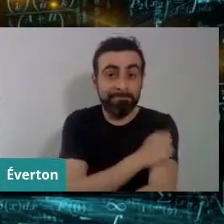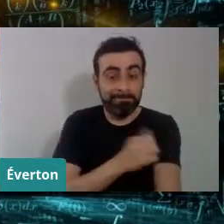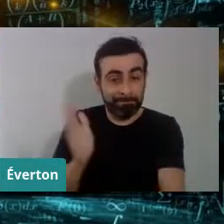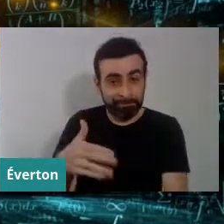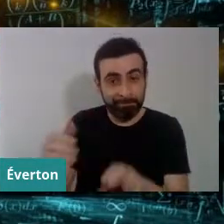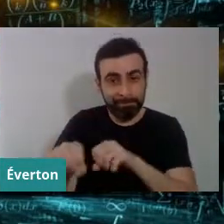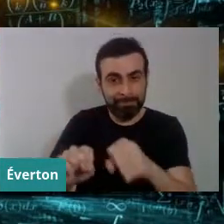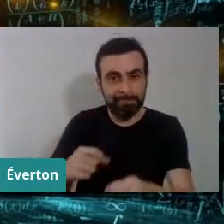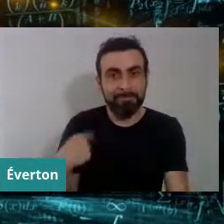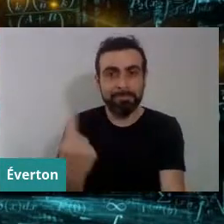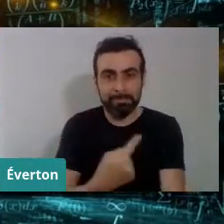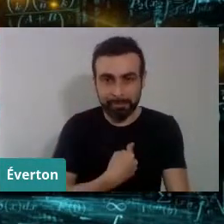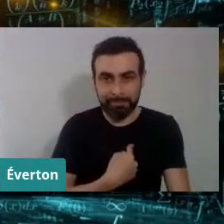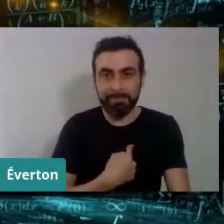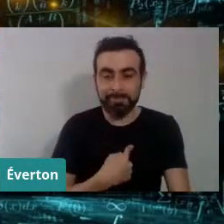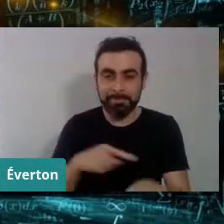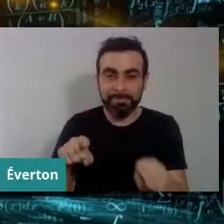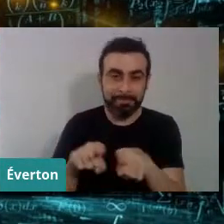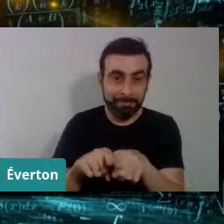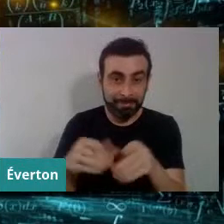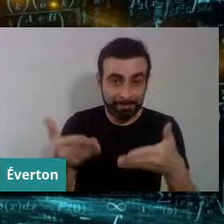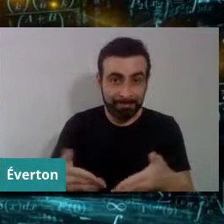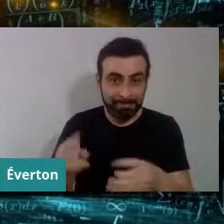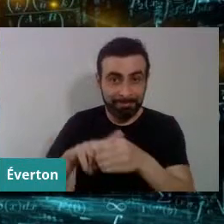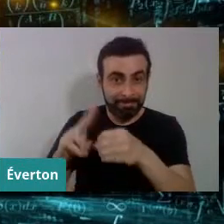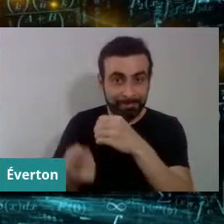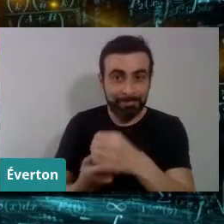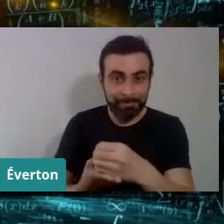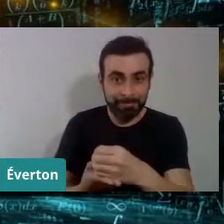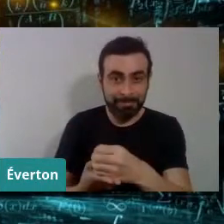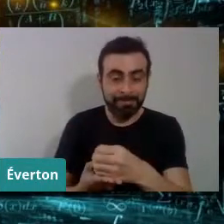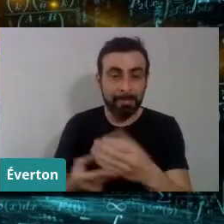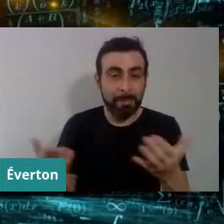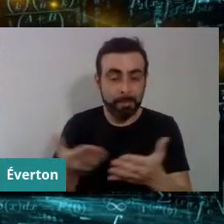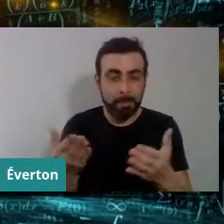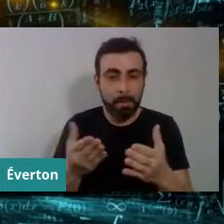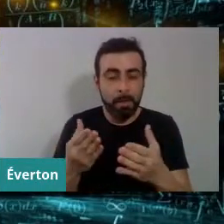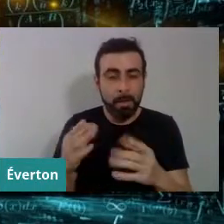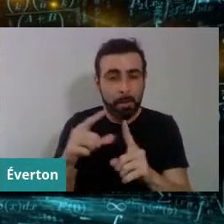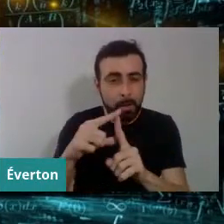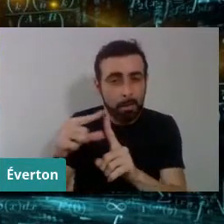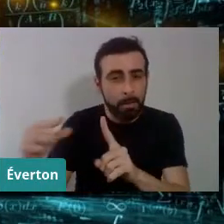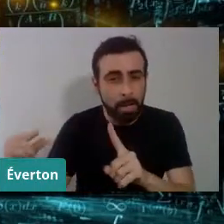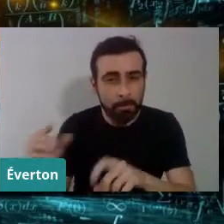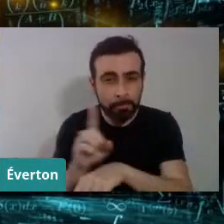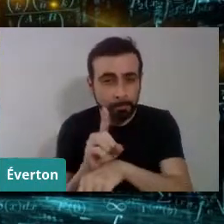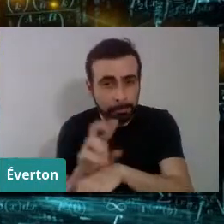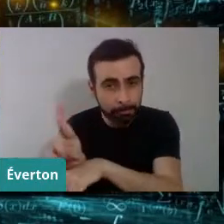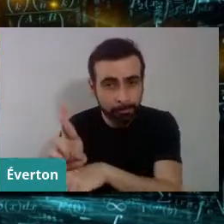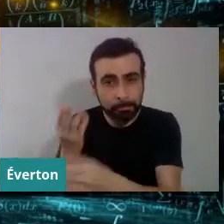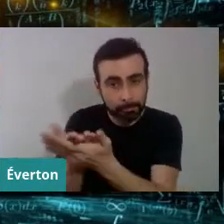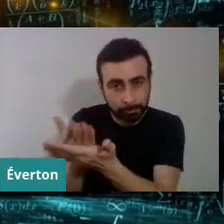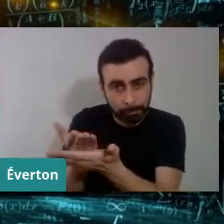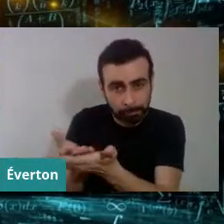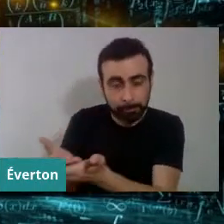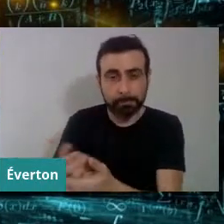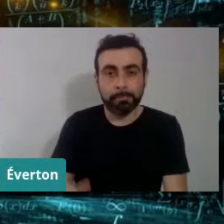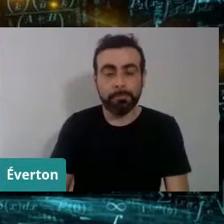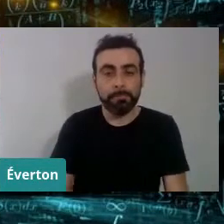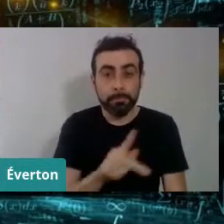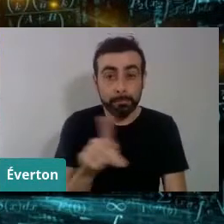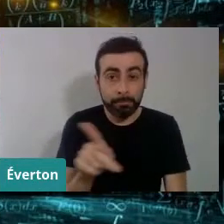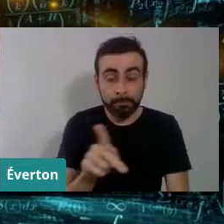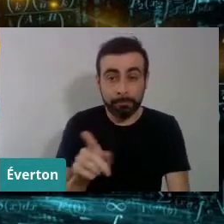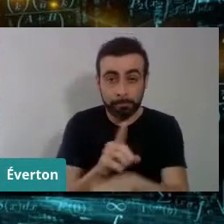né, da UEMP, né, no momento ele está afastado para o doutoramento, a professora